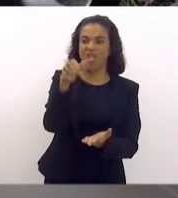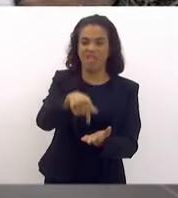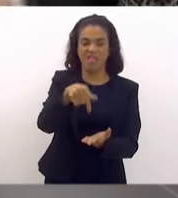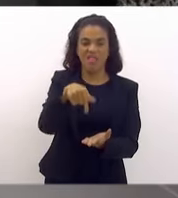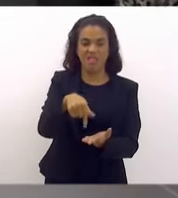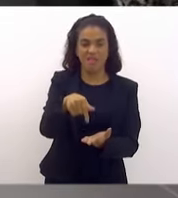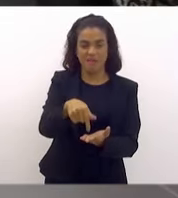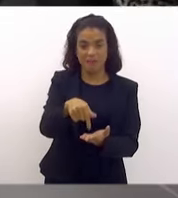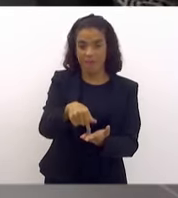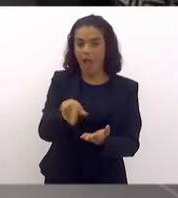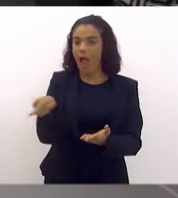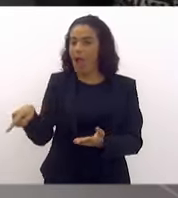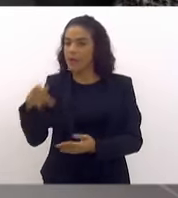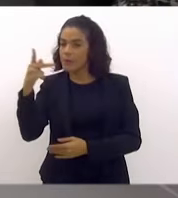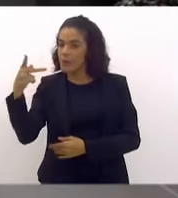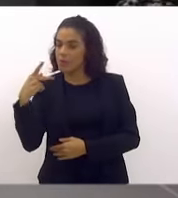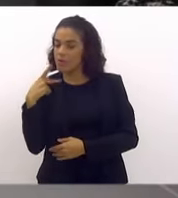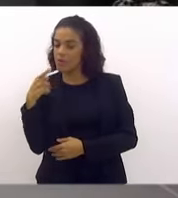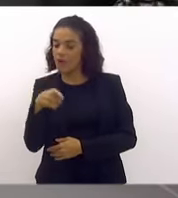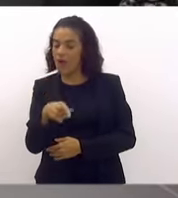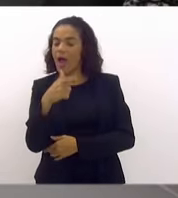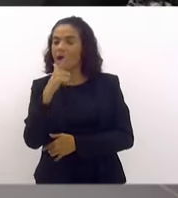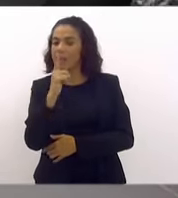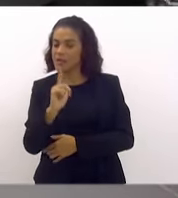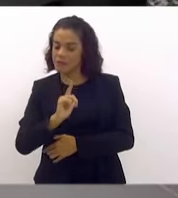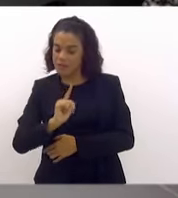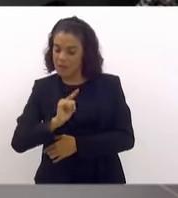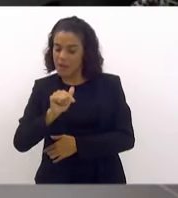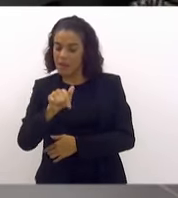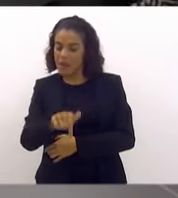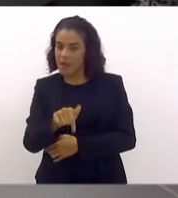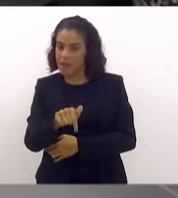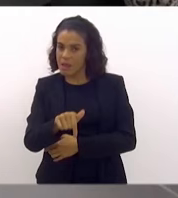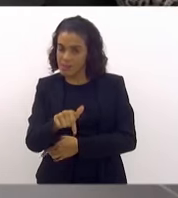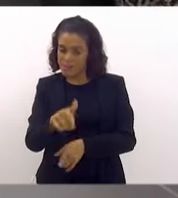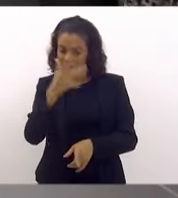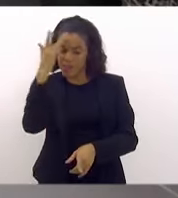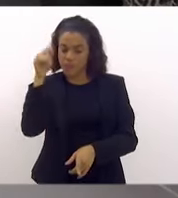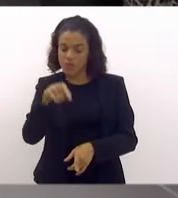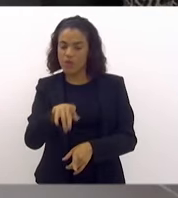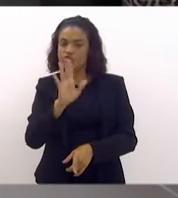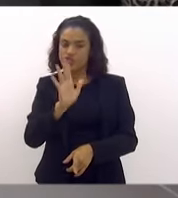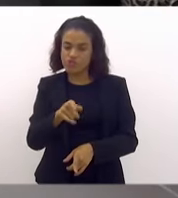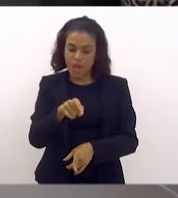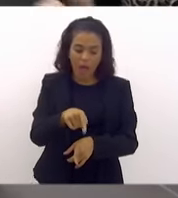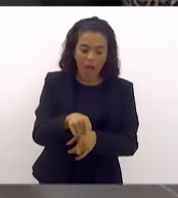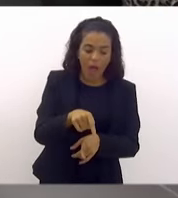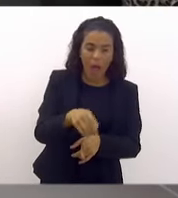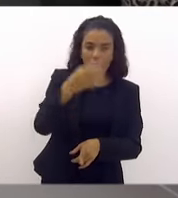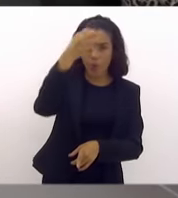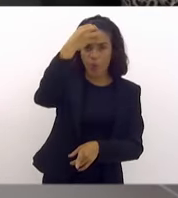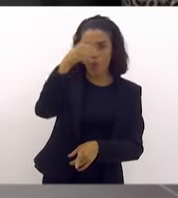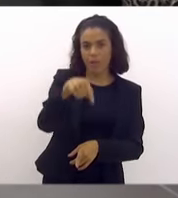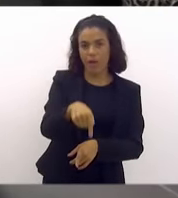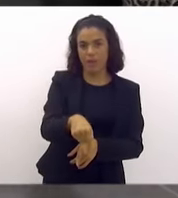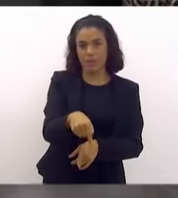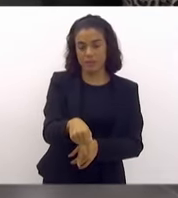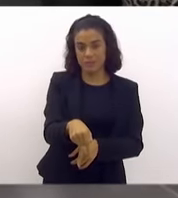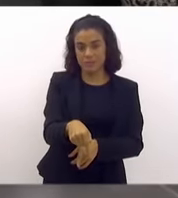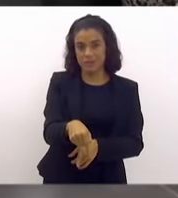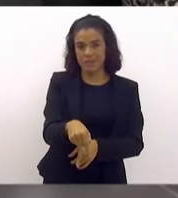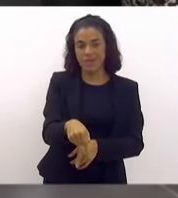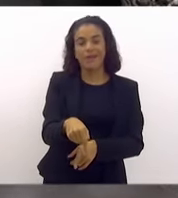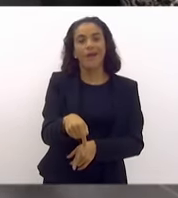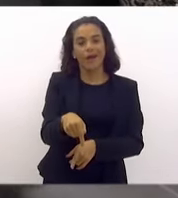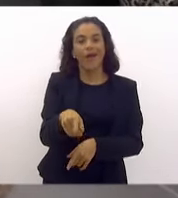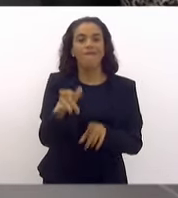promotor de justiça entende de que há indícios de autoria n recaindo sobre aquela pessoa que foi reconhecida a vítima é chamada